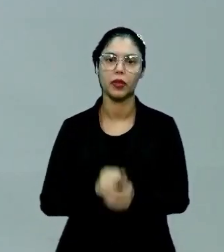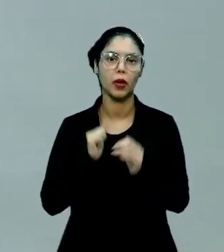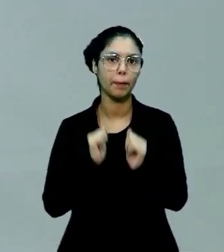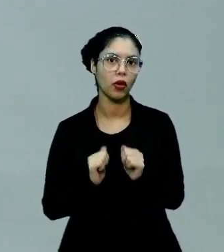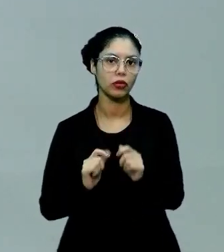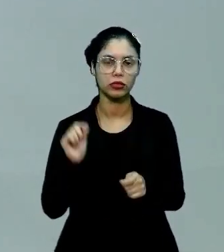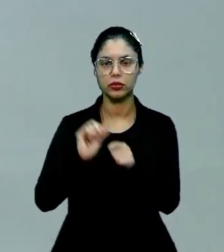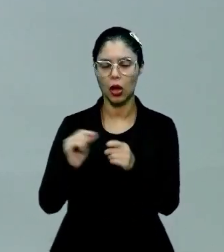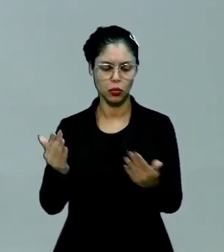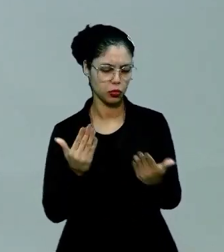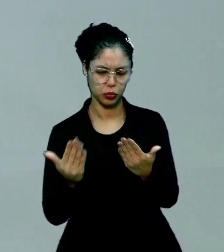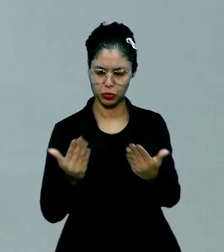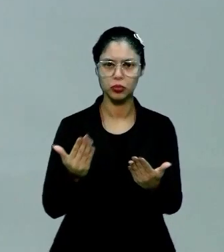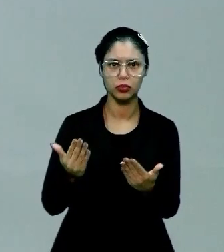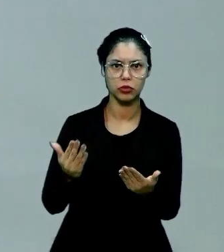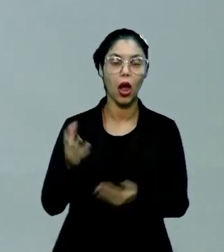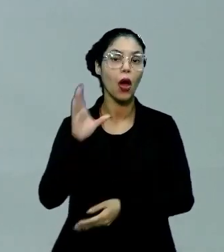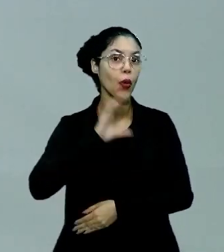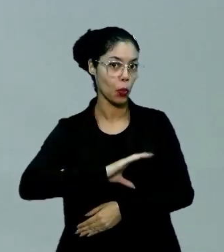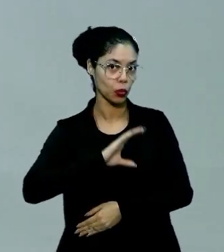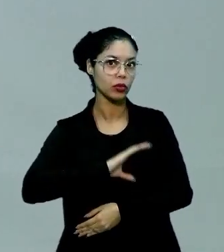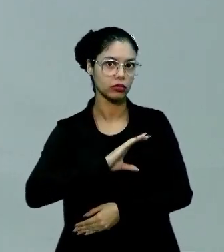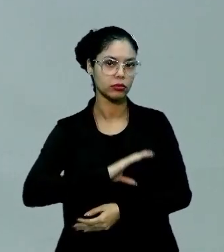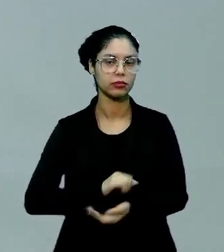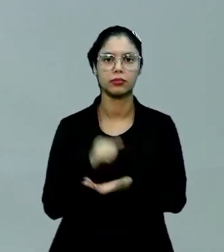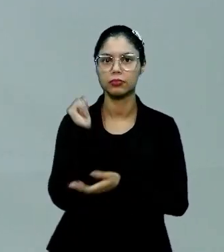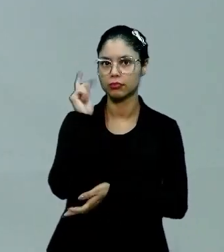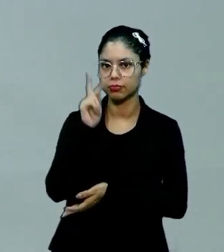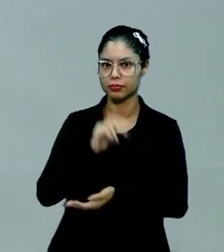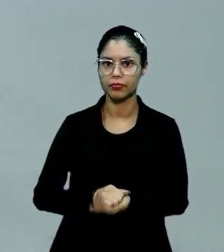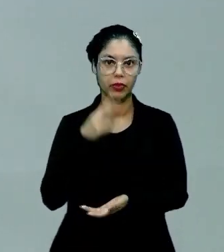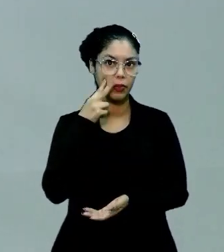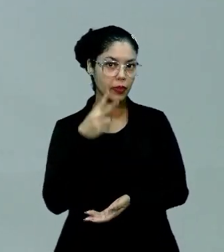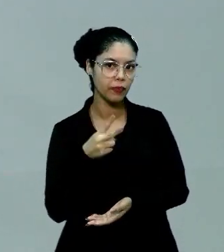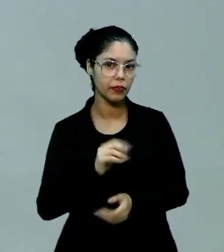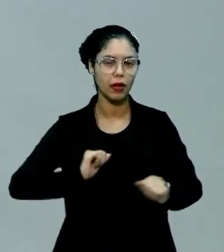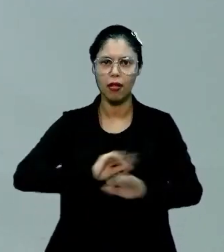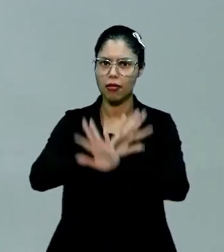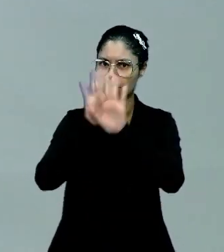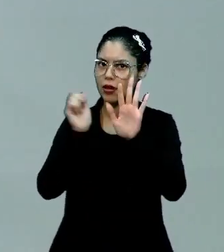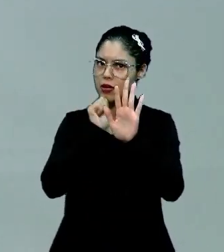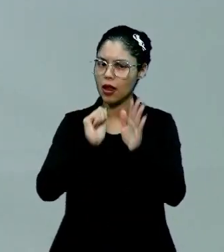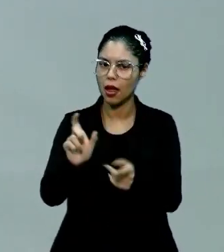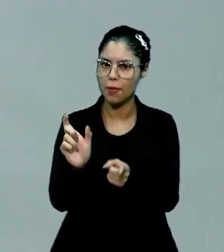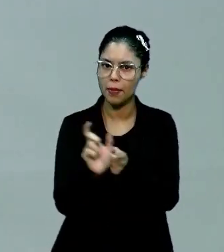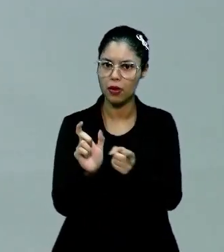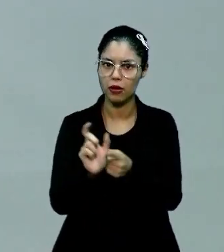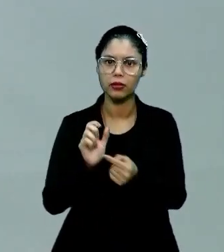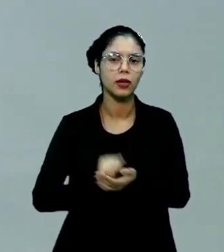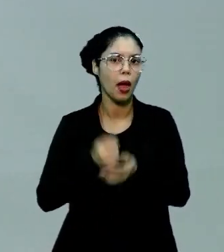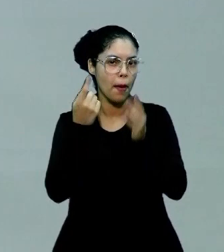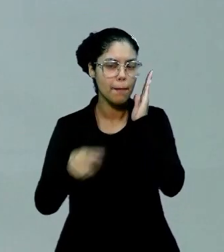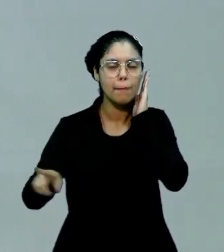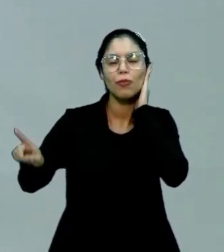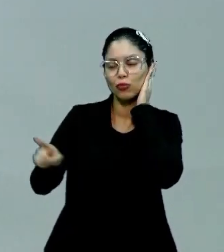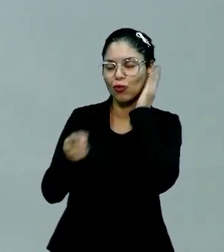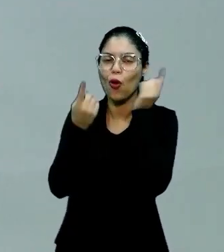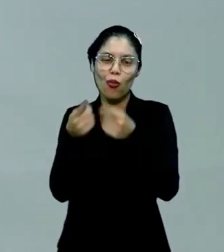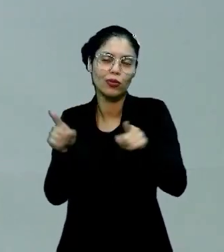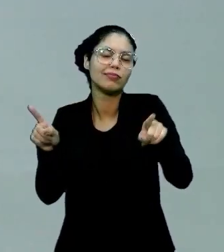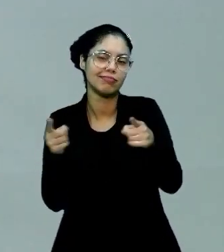podem fazer associação com a língua portuguesa, ok? Você vê aí claramente as palavras music, que